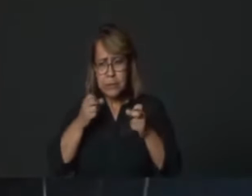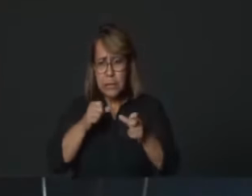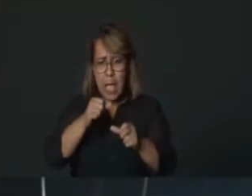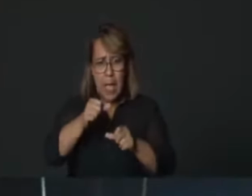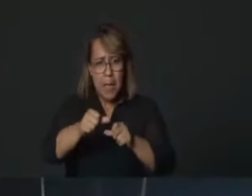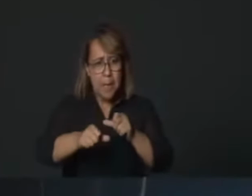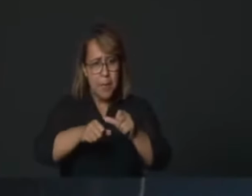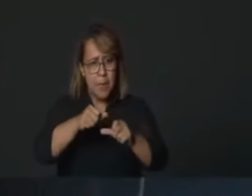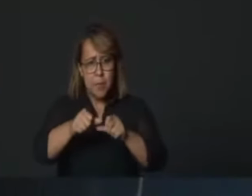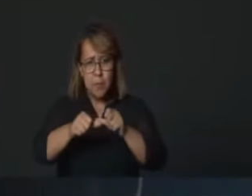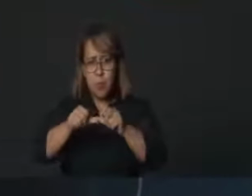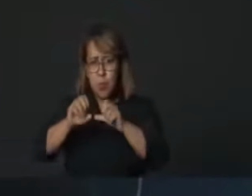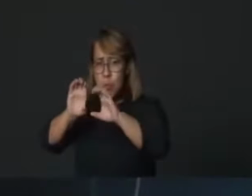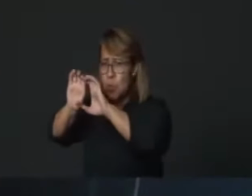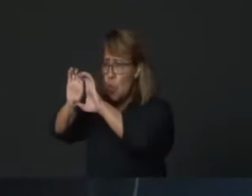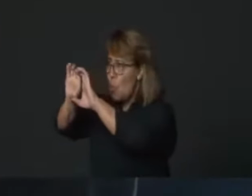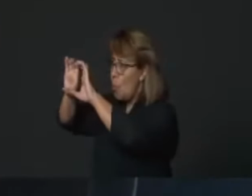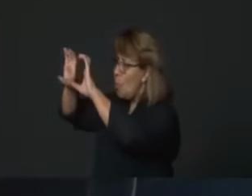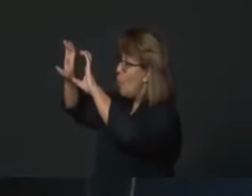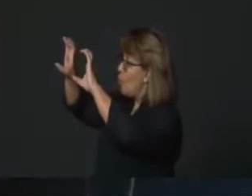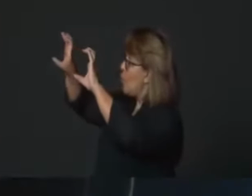no céu